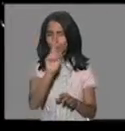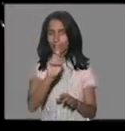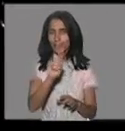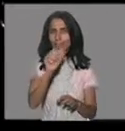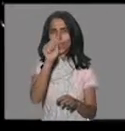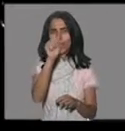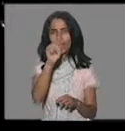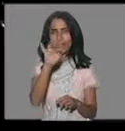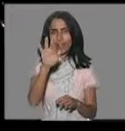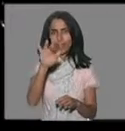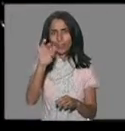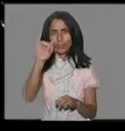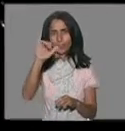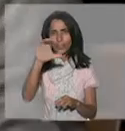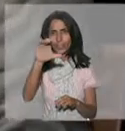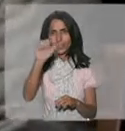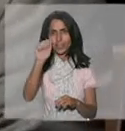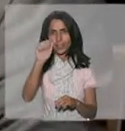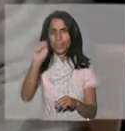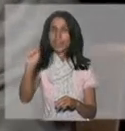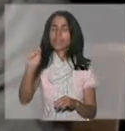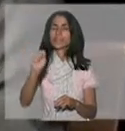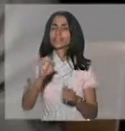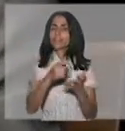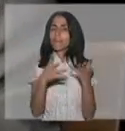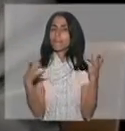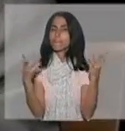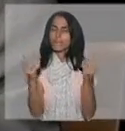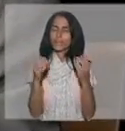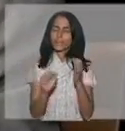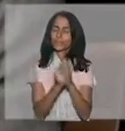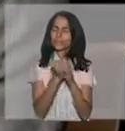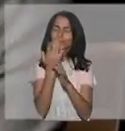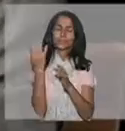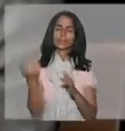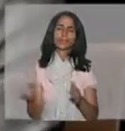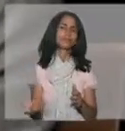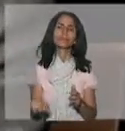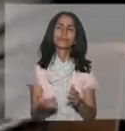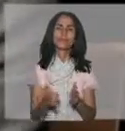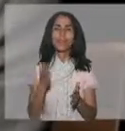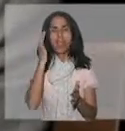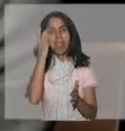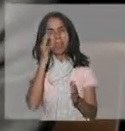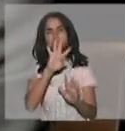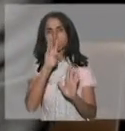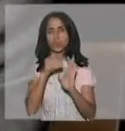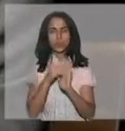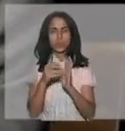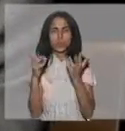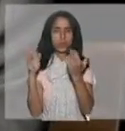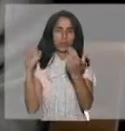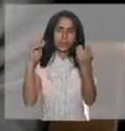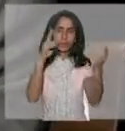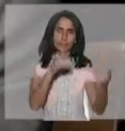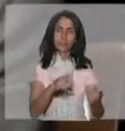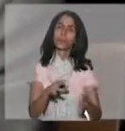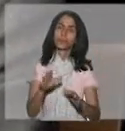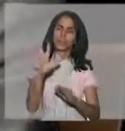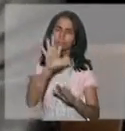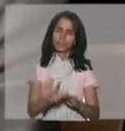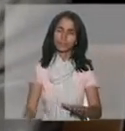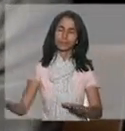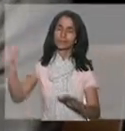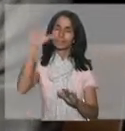plural não é exatamente a gente esquece muito especialmente aqui no brasil e acho que é uma coisa só né e são